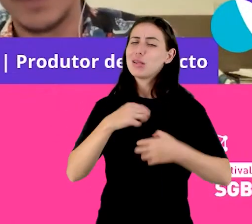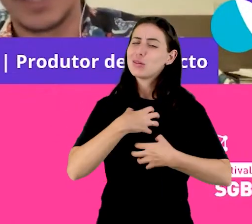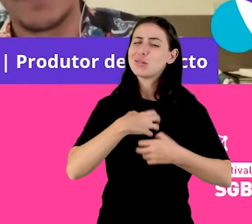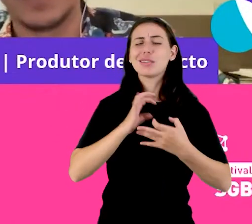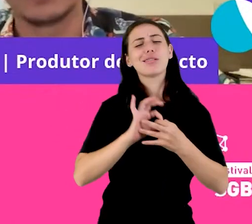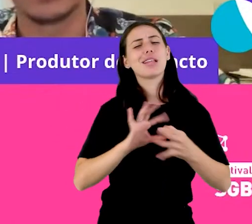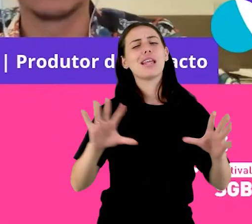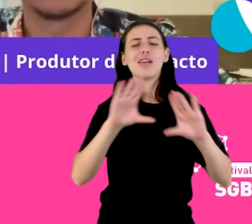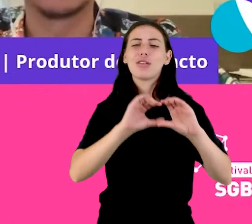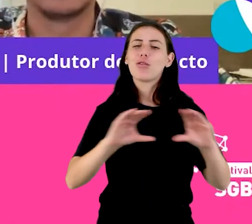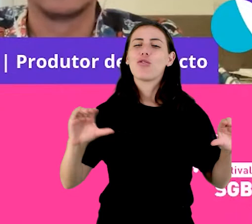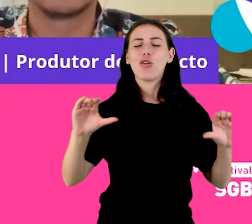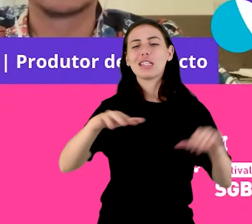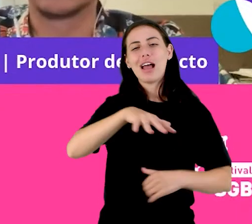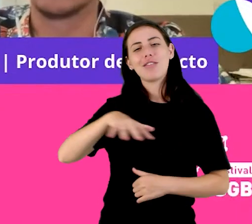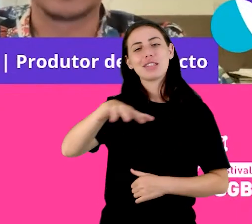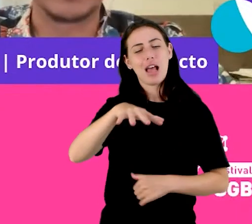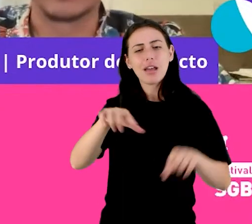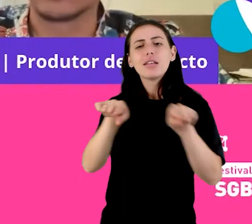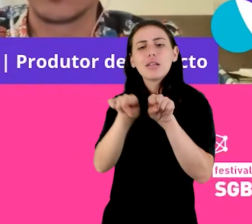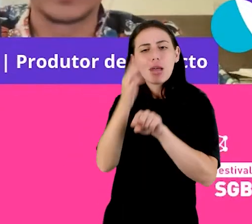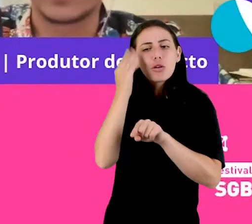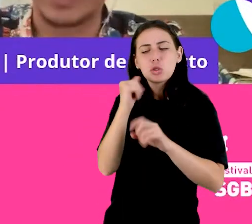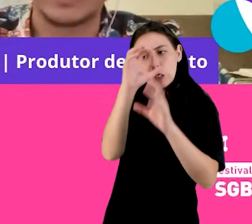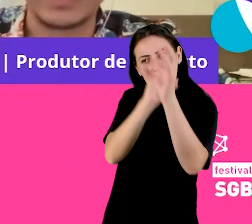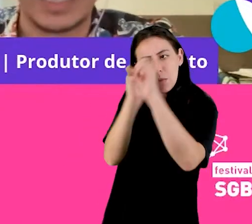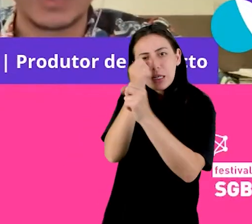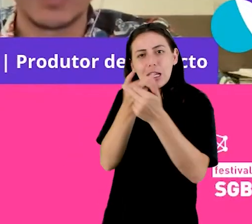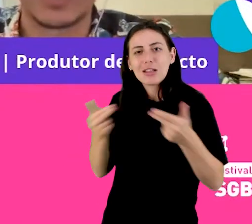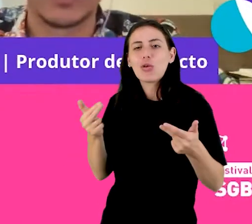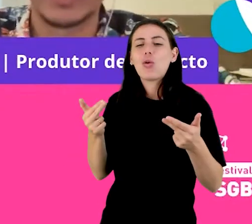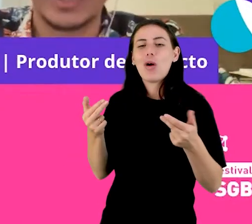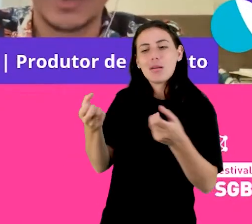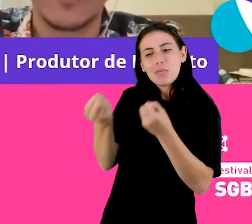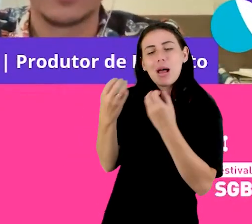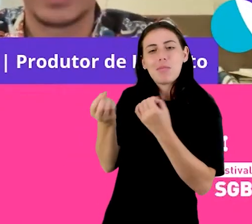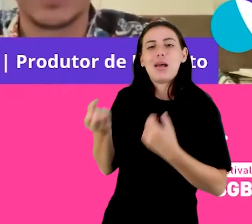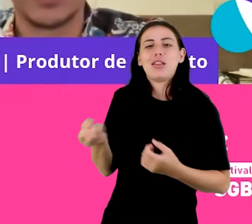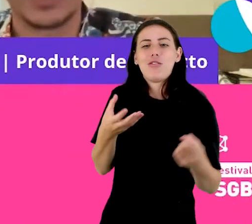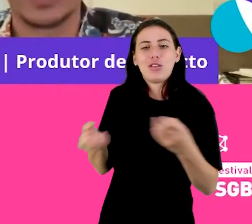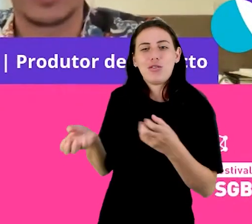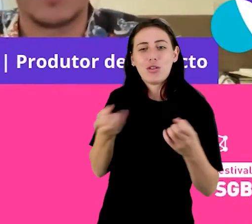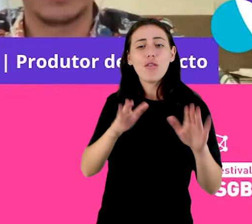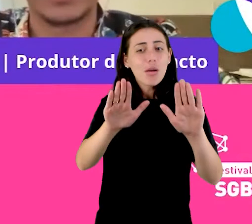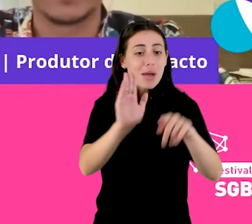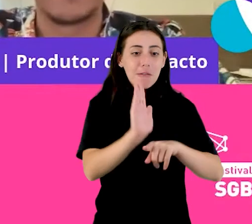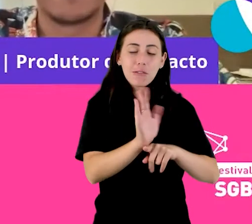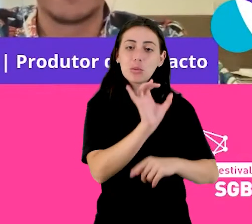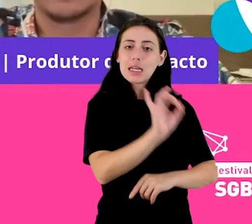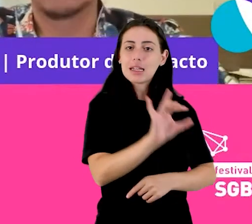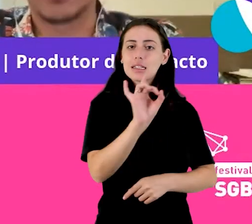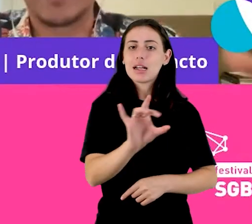causa da pandemia para Campinas, então estamos armando junto com, já são 46 cidades, montando o ICINE, que é o Fórum de Cinema do Interior e Litoral